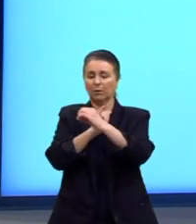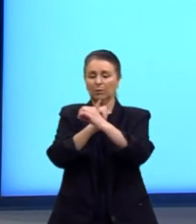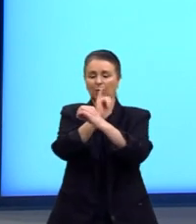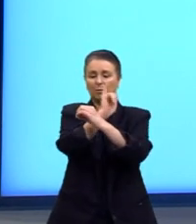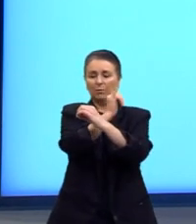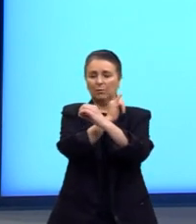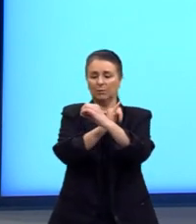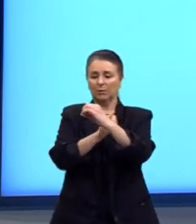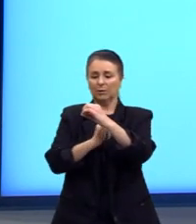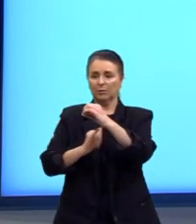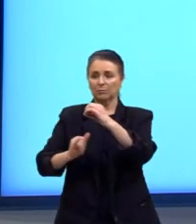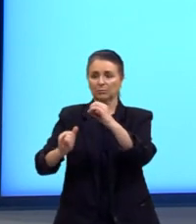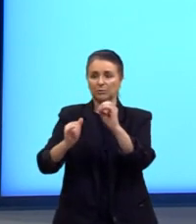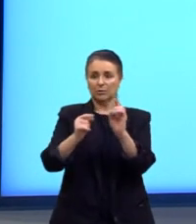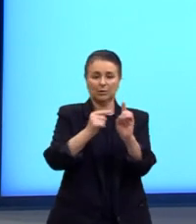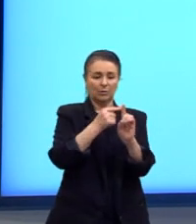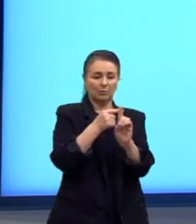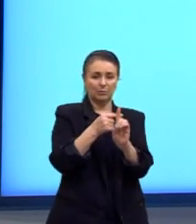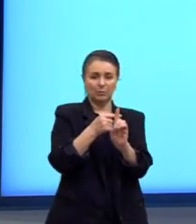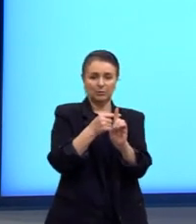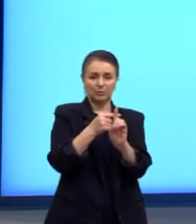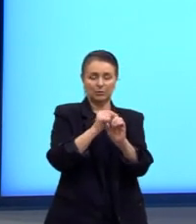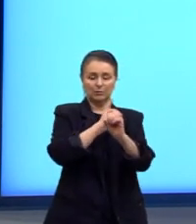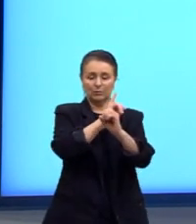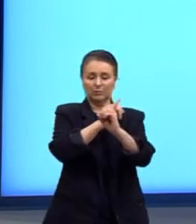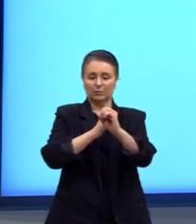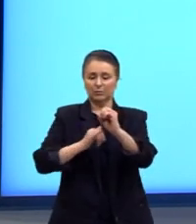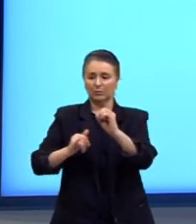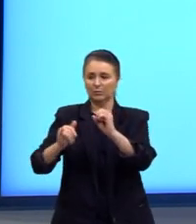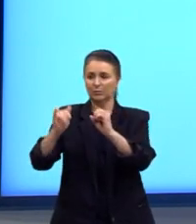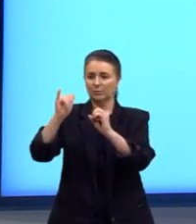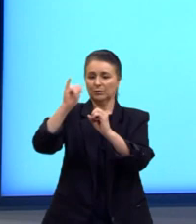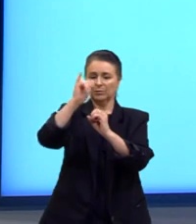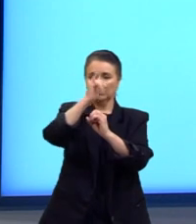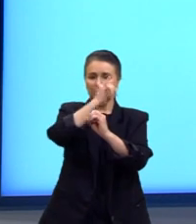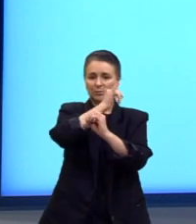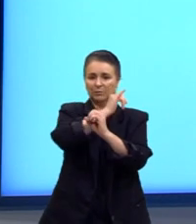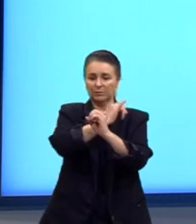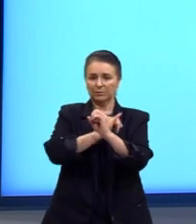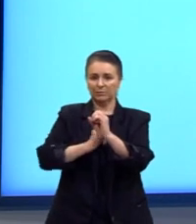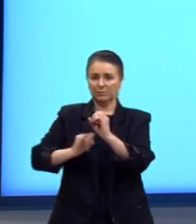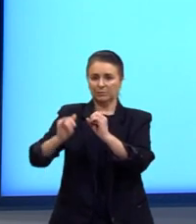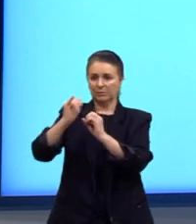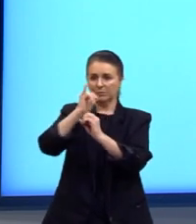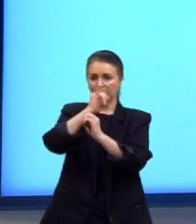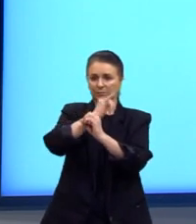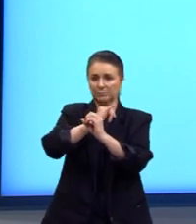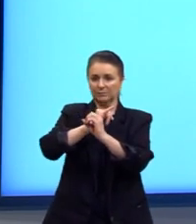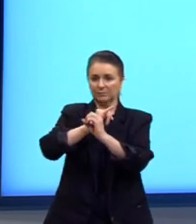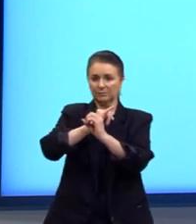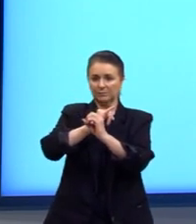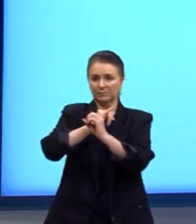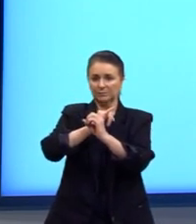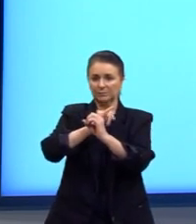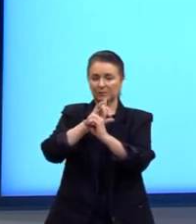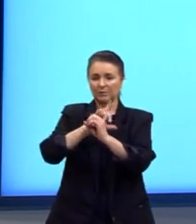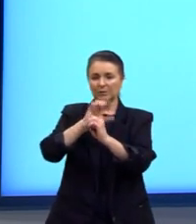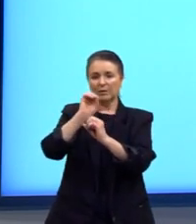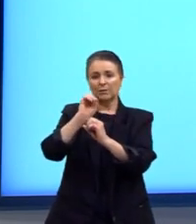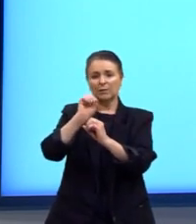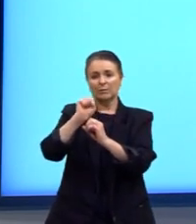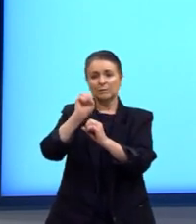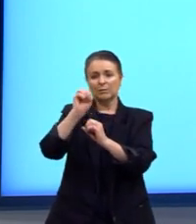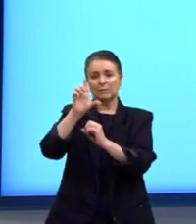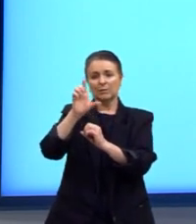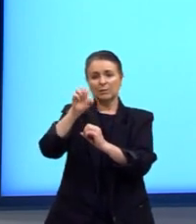aqui do positivo, né, e vai passar então em todas essas espiras. O que que é então um solenoide? É